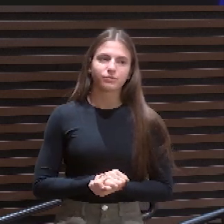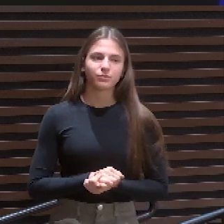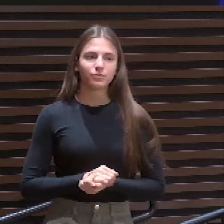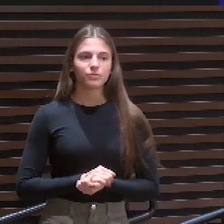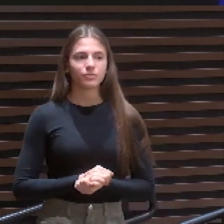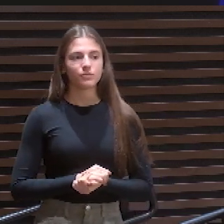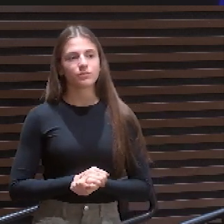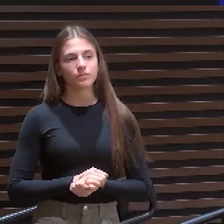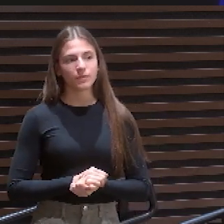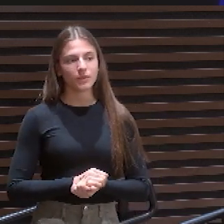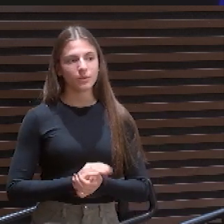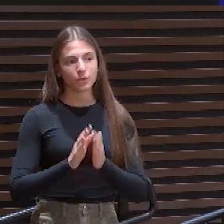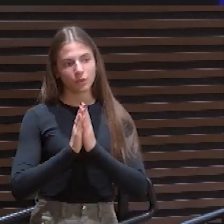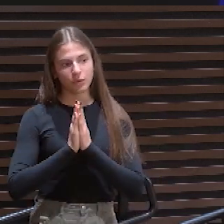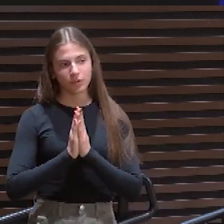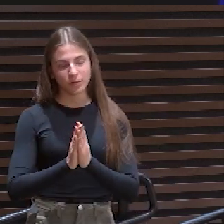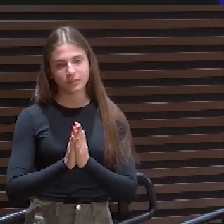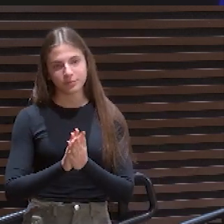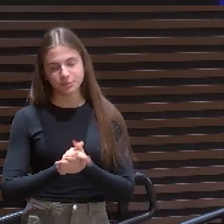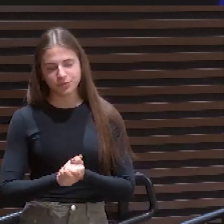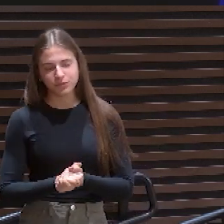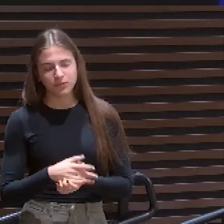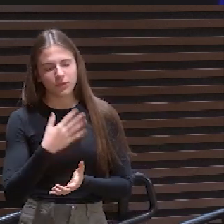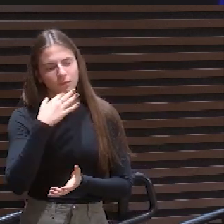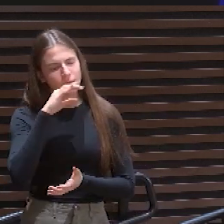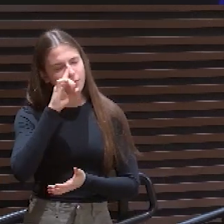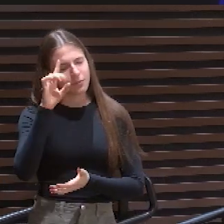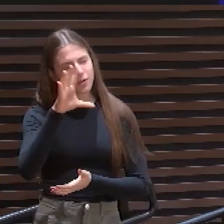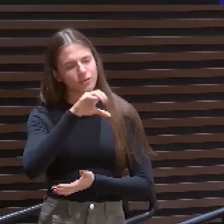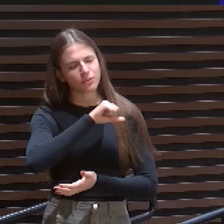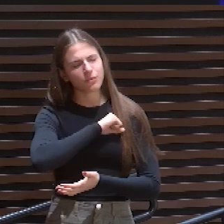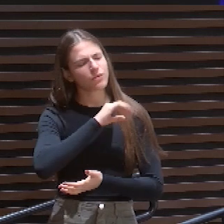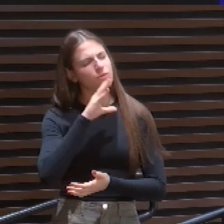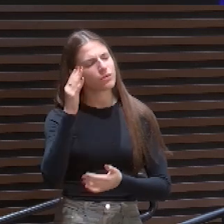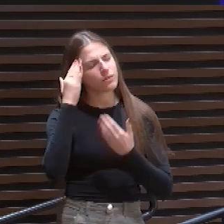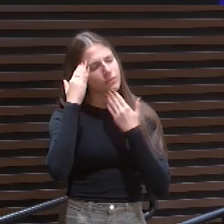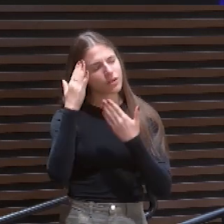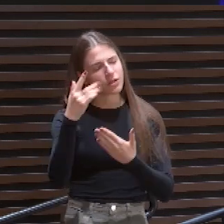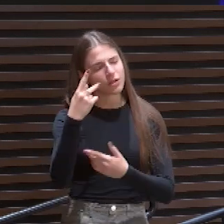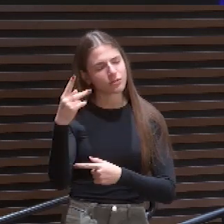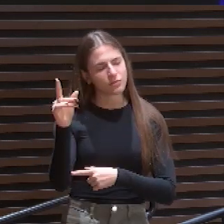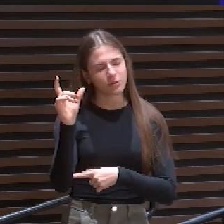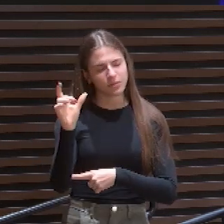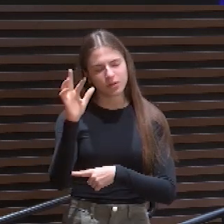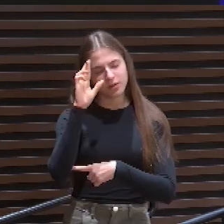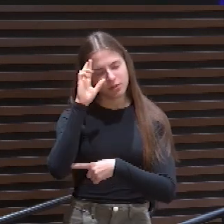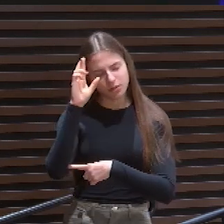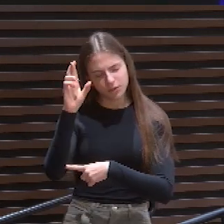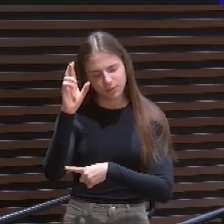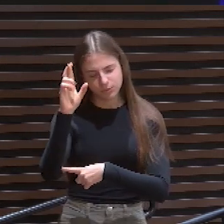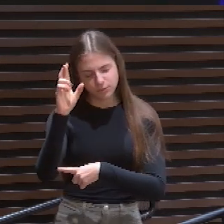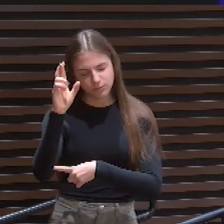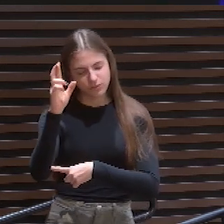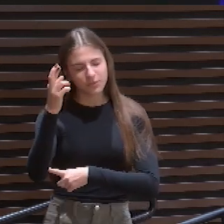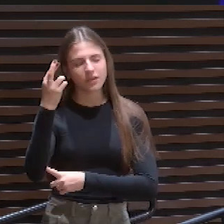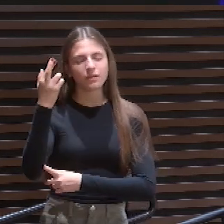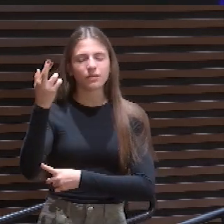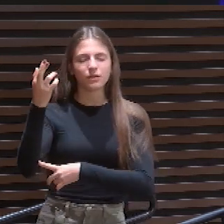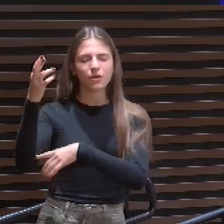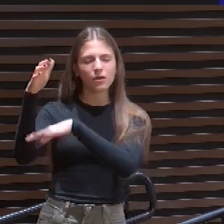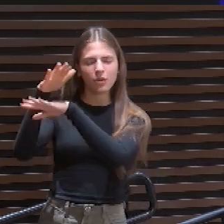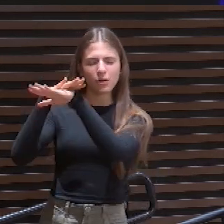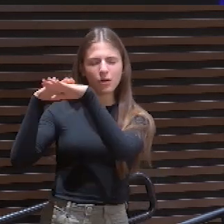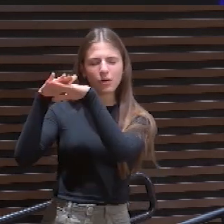Queridos, vamos orar. Pai de amor, obrigado pela tua palavra, Senhor. Fala-nos